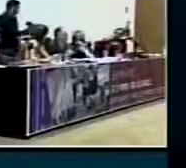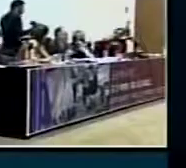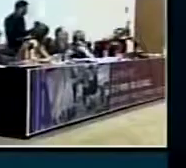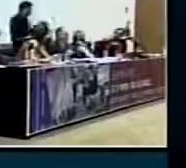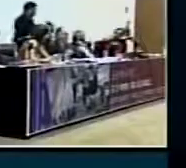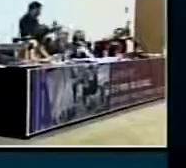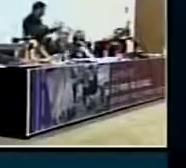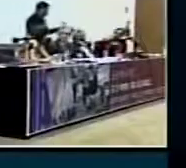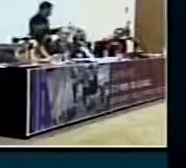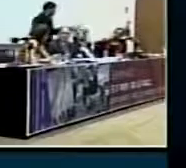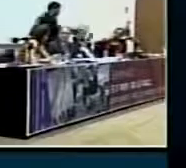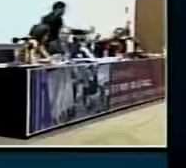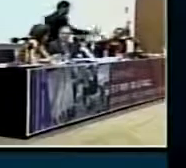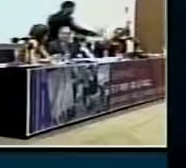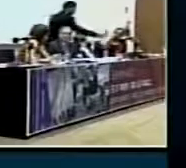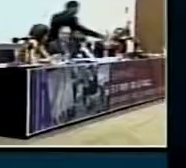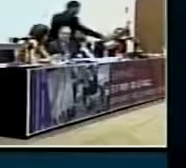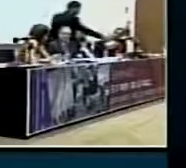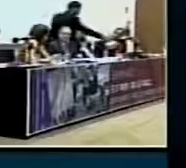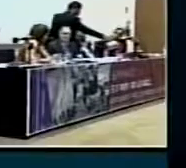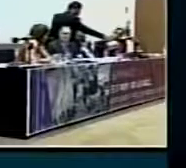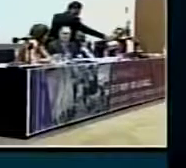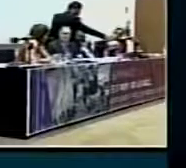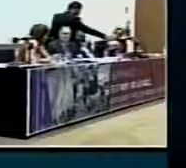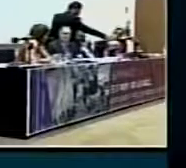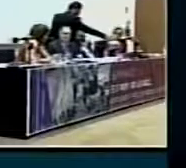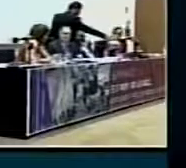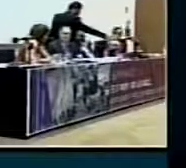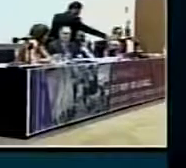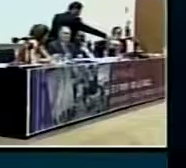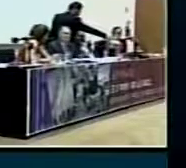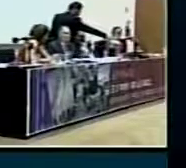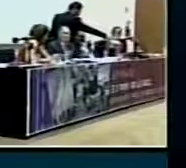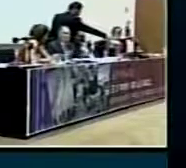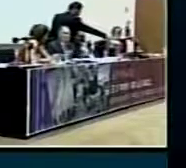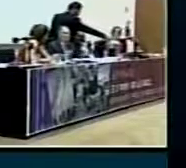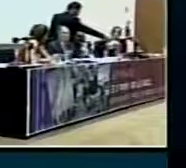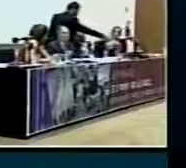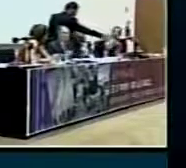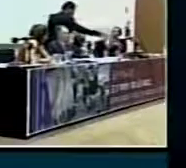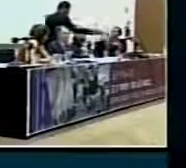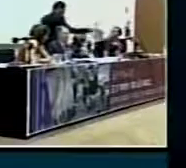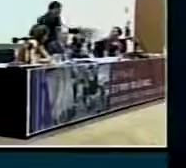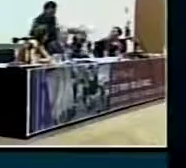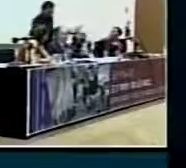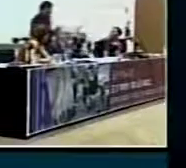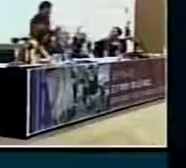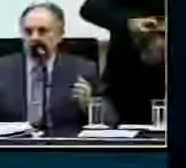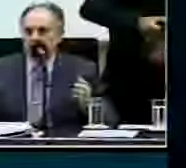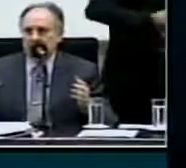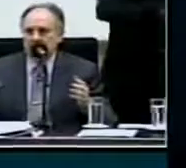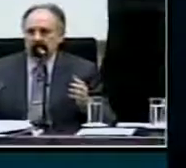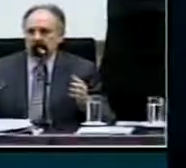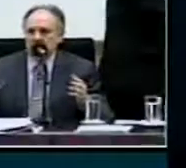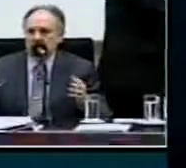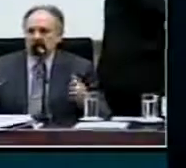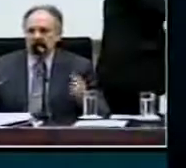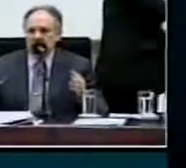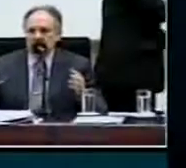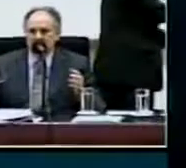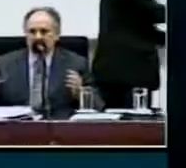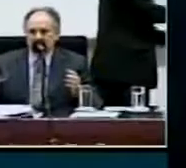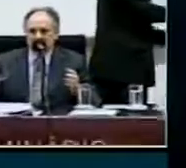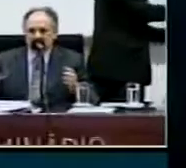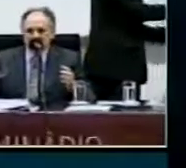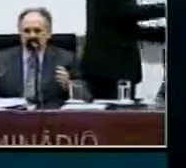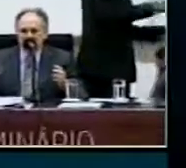verdade é enrolação, porque nunca se falou em receita corrente líquida, e sim receita bruta.